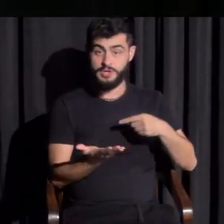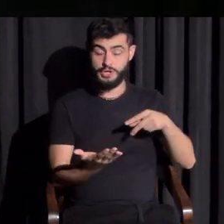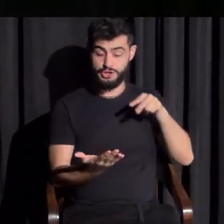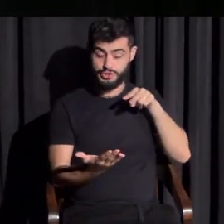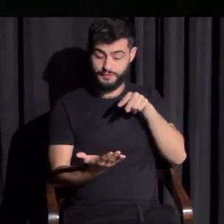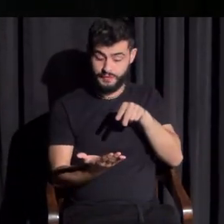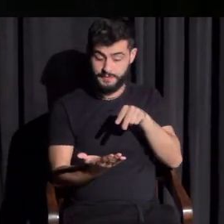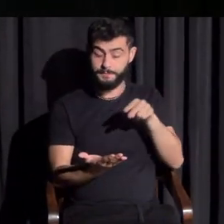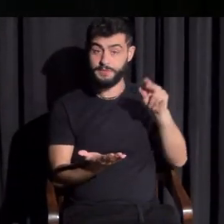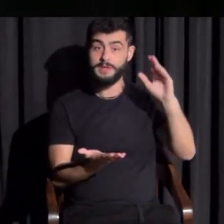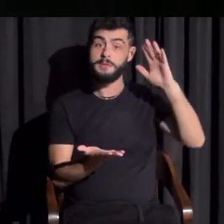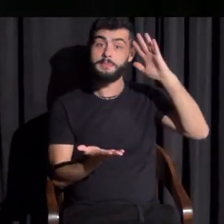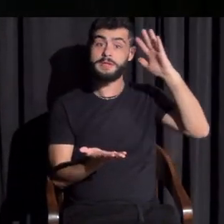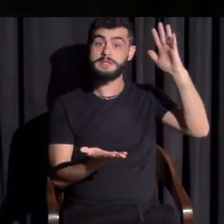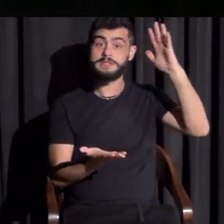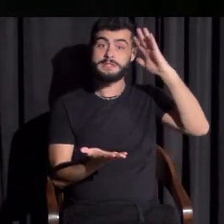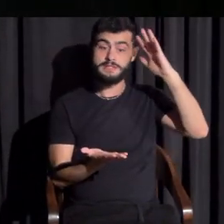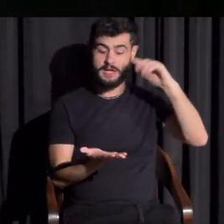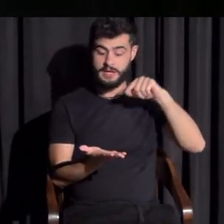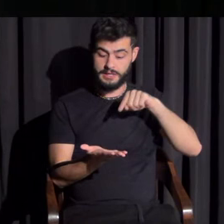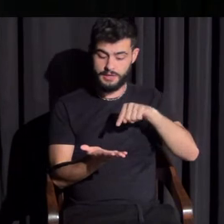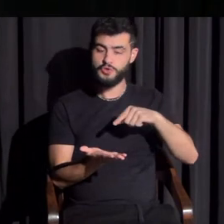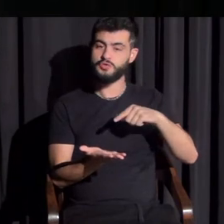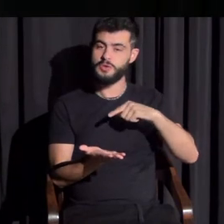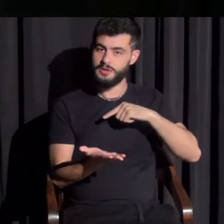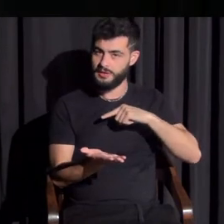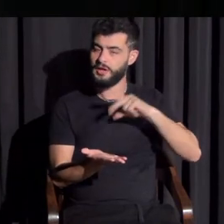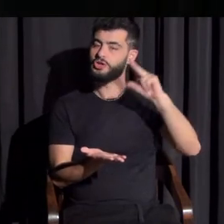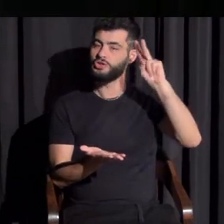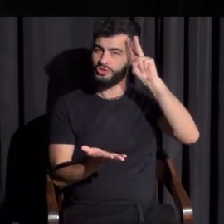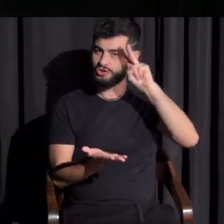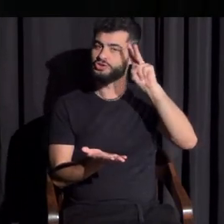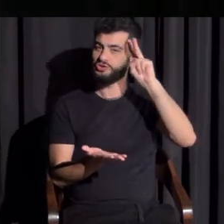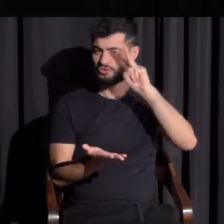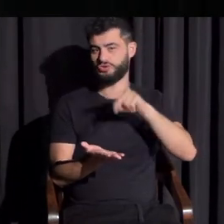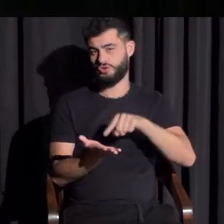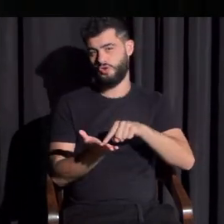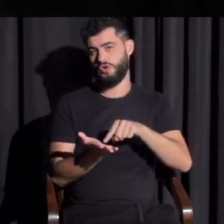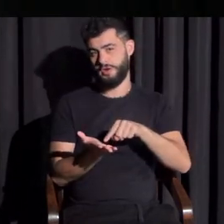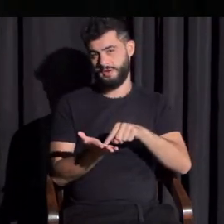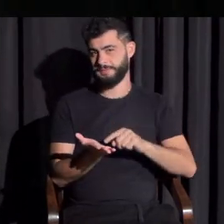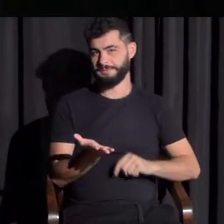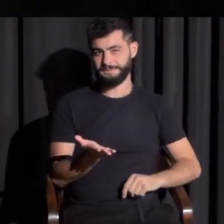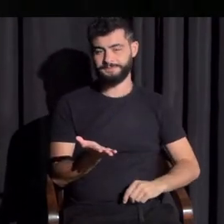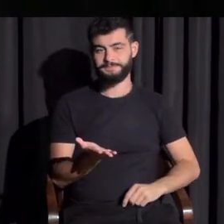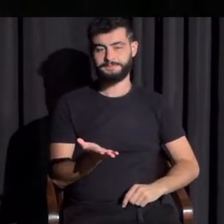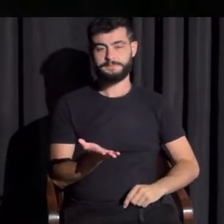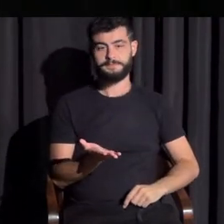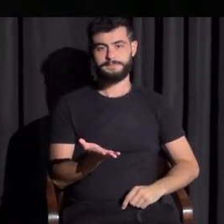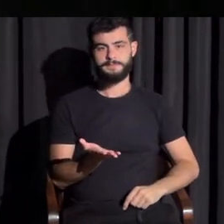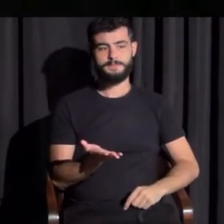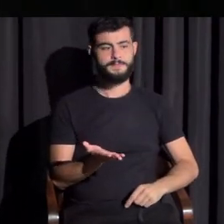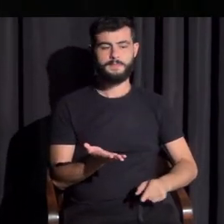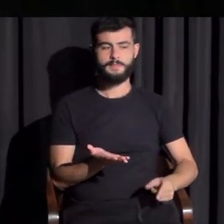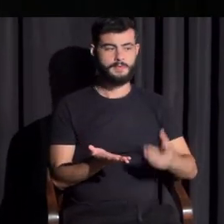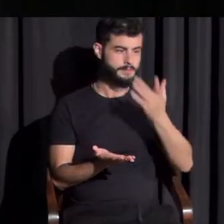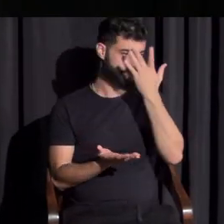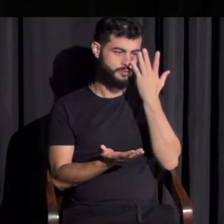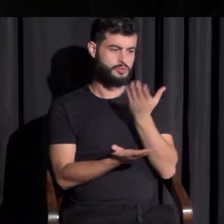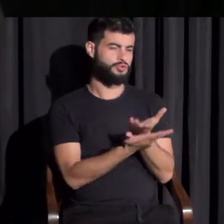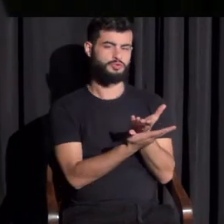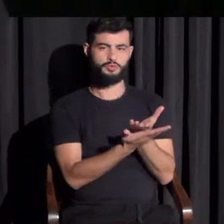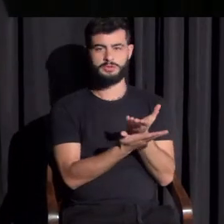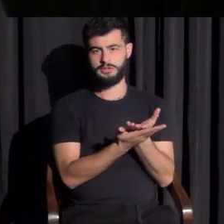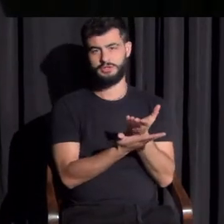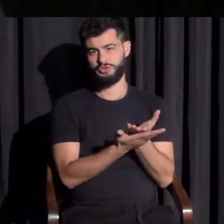que trazem registros históricos. Um estudante, meu estudante, que não era mais, né, à